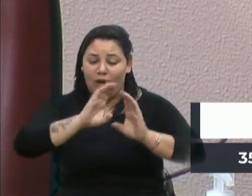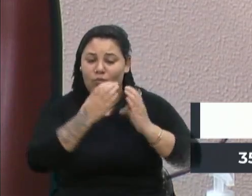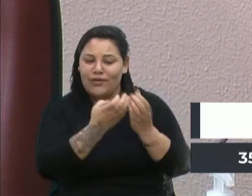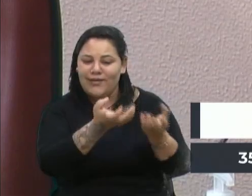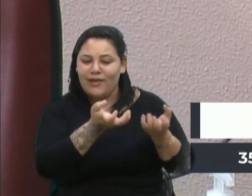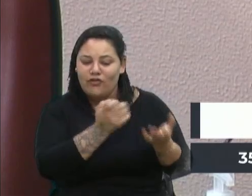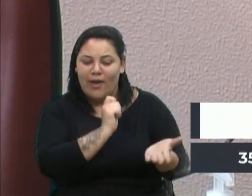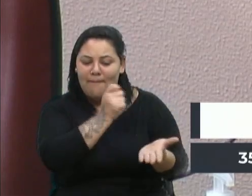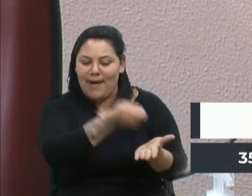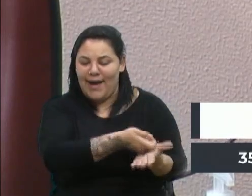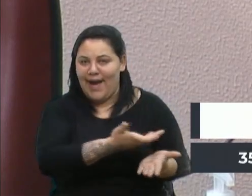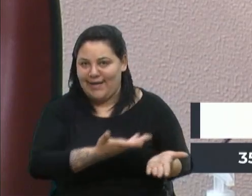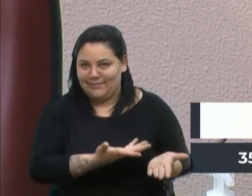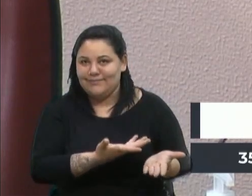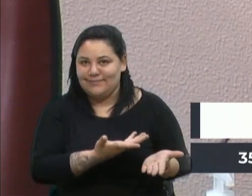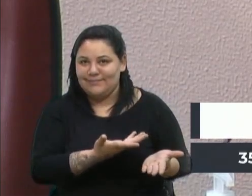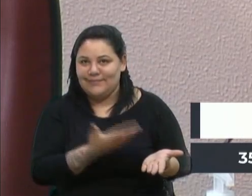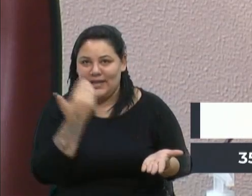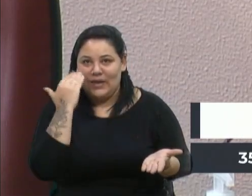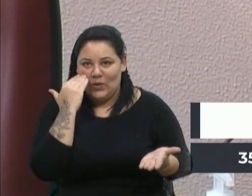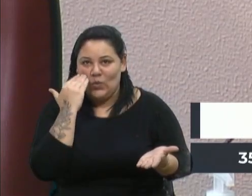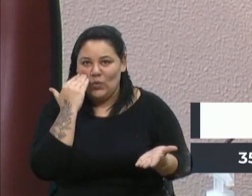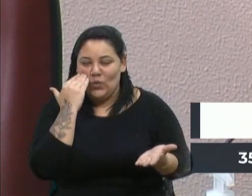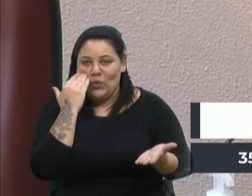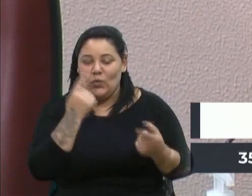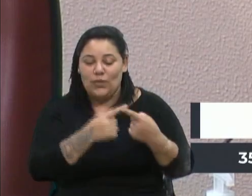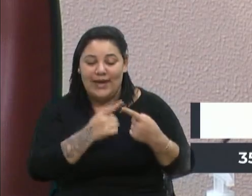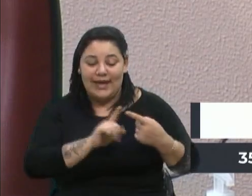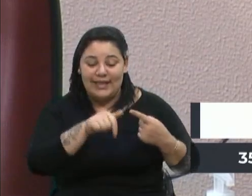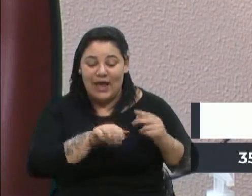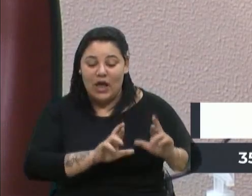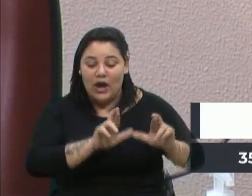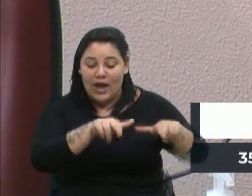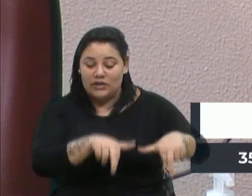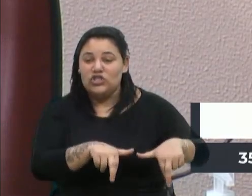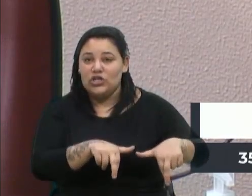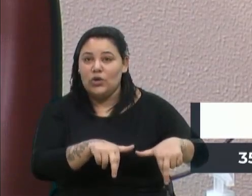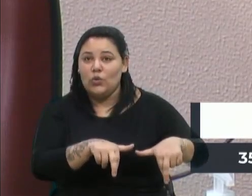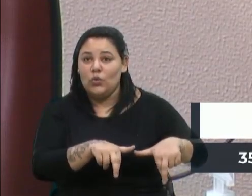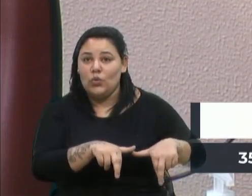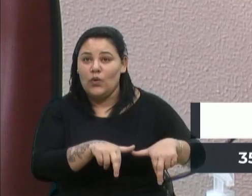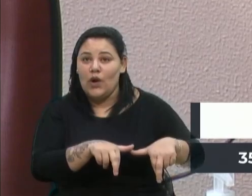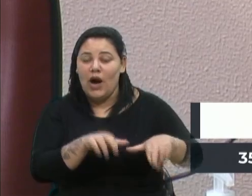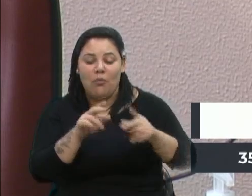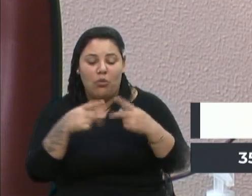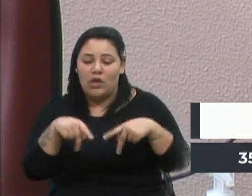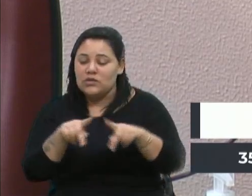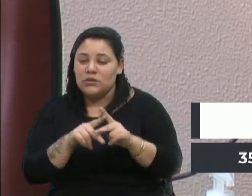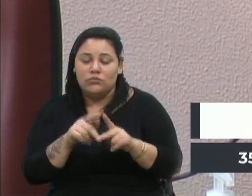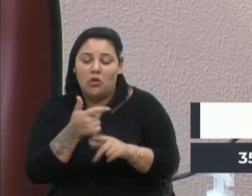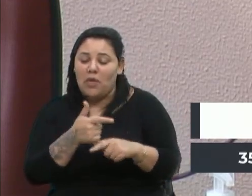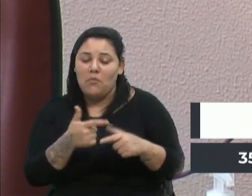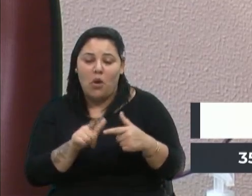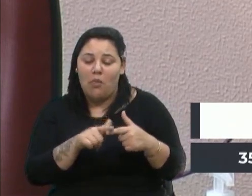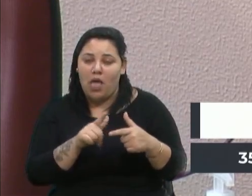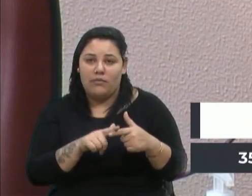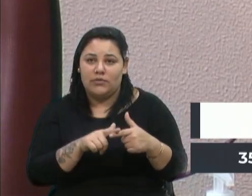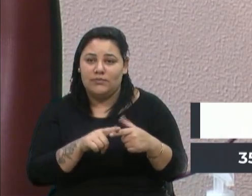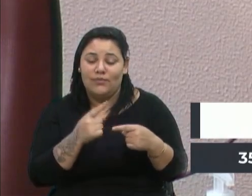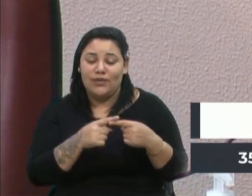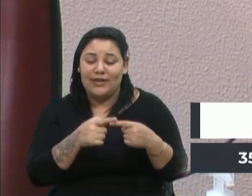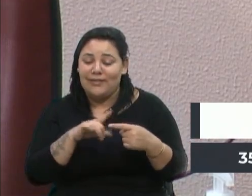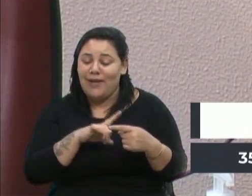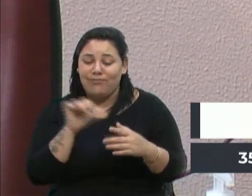pessoas não estão indo lá Uma parte, vereador. Pelo menos na nossa região, estão indo consertar a lâmpada. Uma parte, mas vereador. as lâmpadas, depois da licitação, de uma péssima